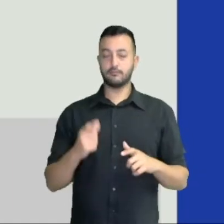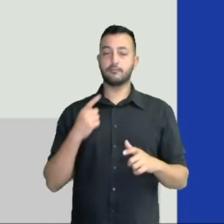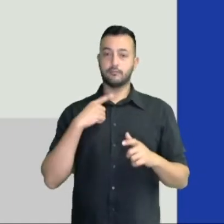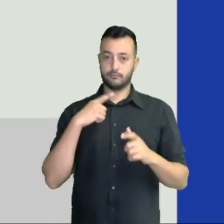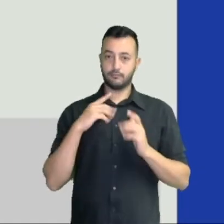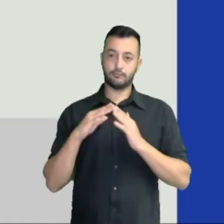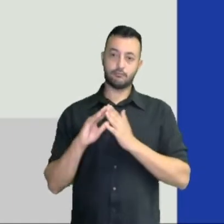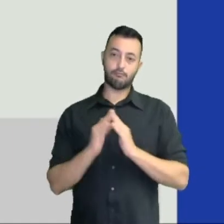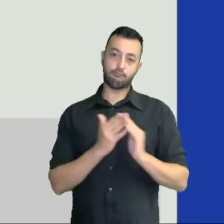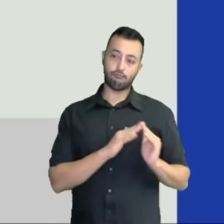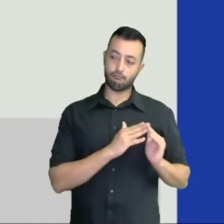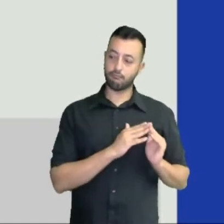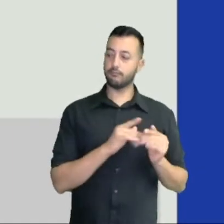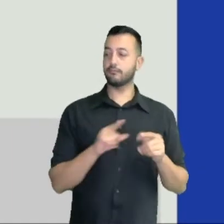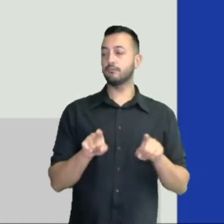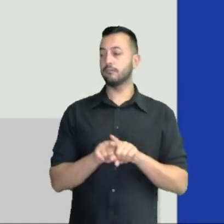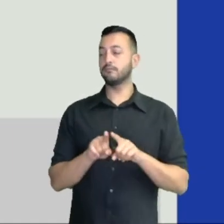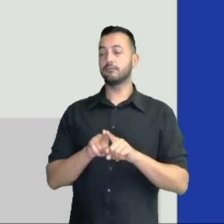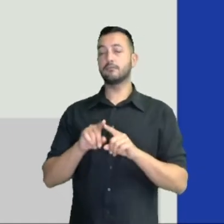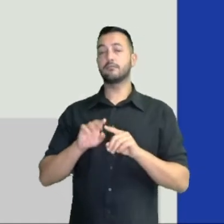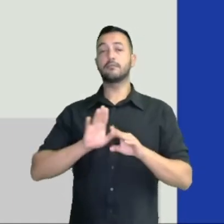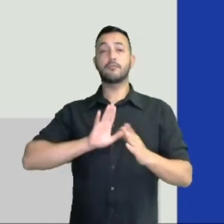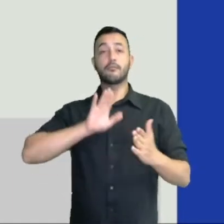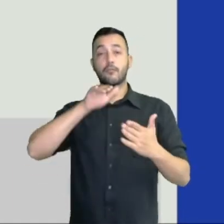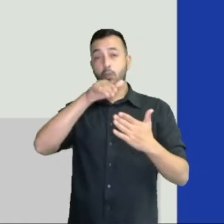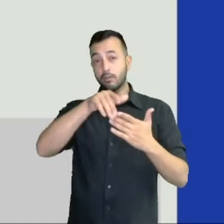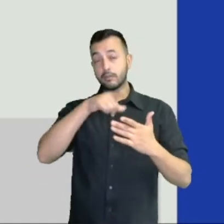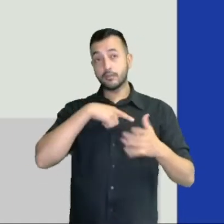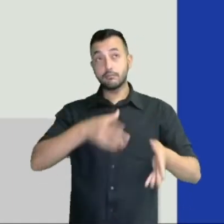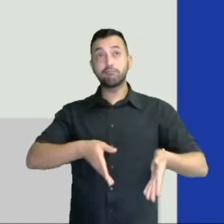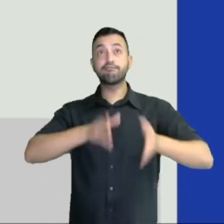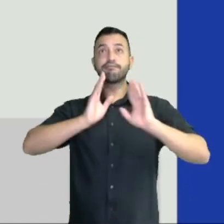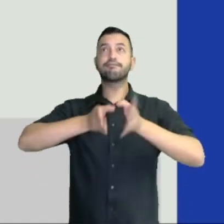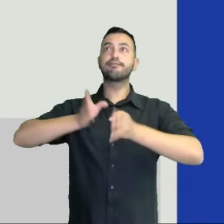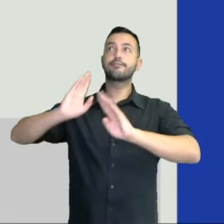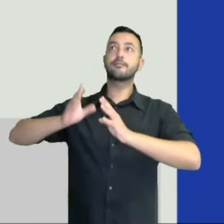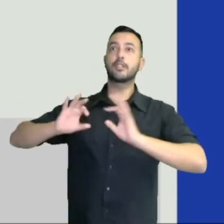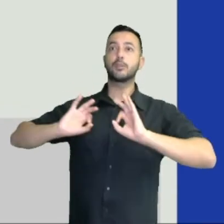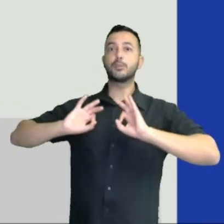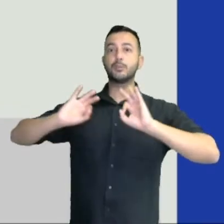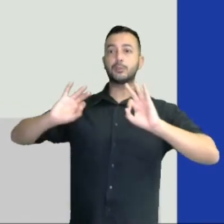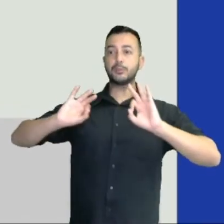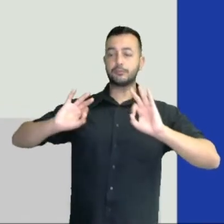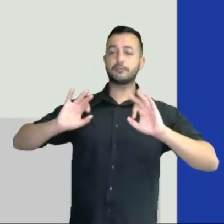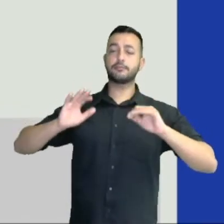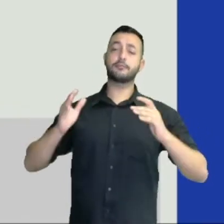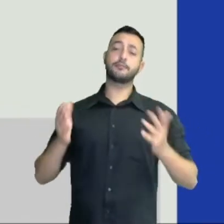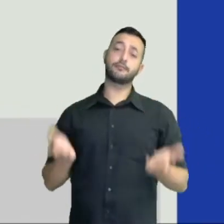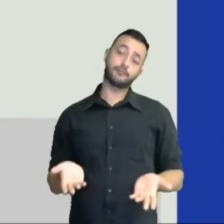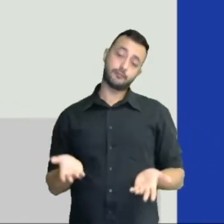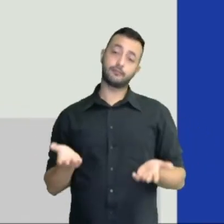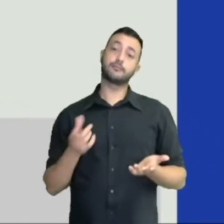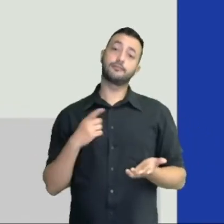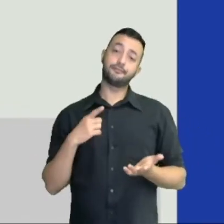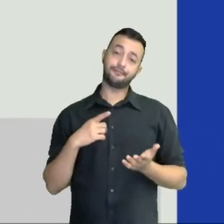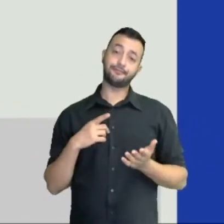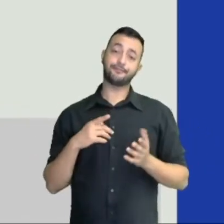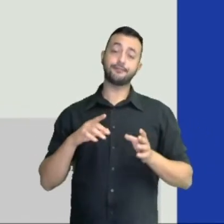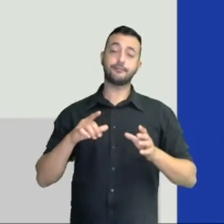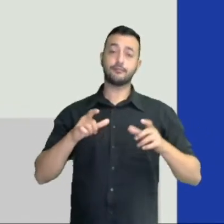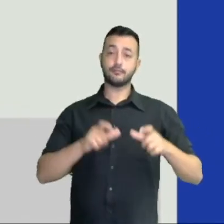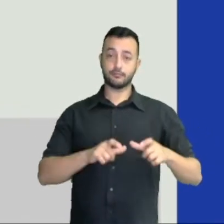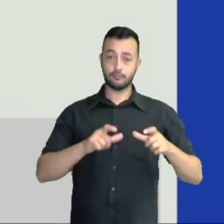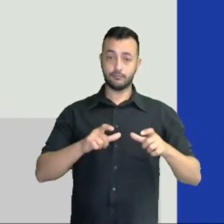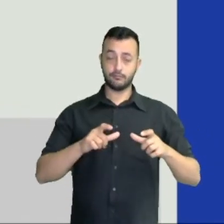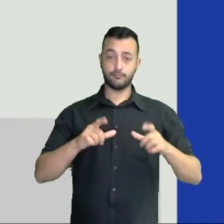precárias e construção de alto padrão ao fundo em Buenos Aires, na Argentina. Ou seja, é uma segregação socioespacial, né? Você tem